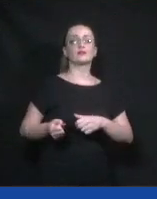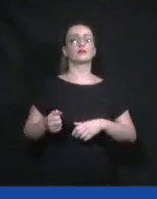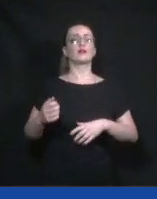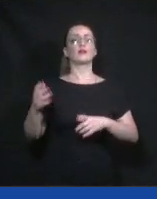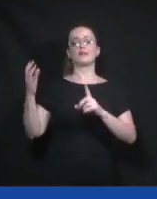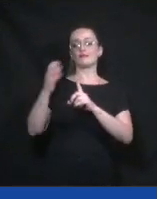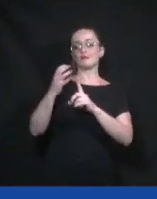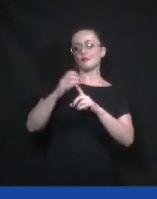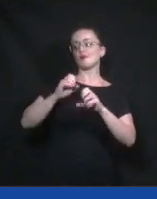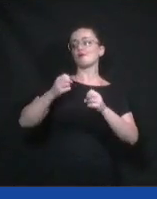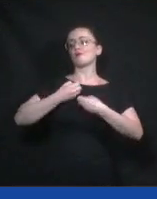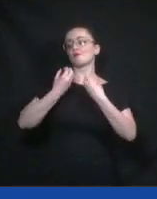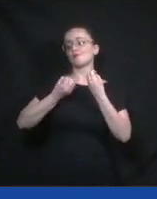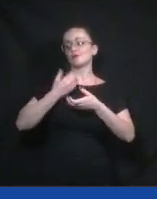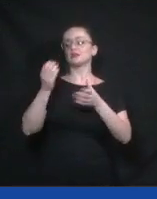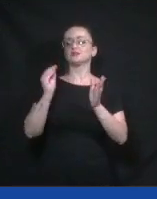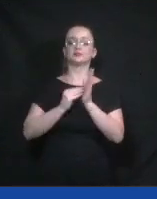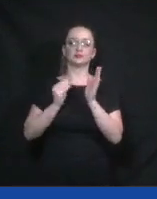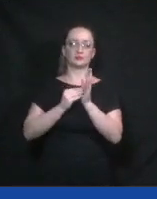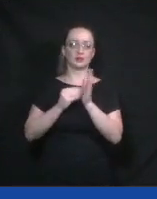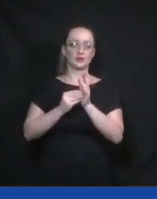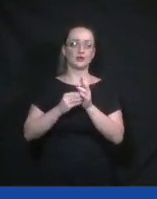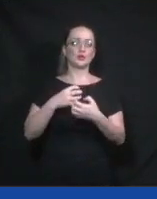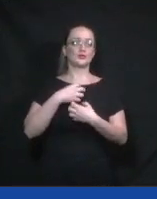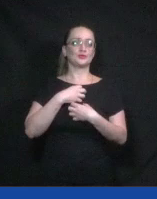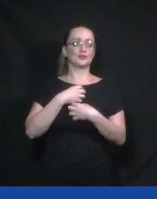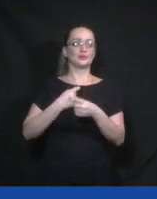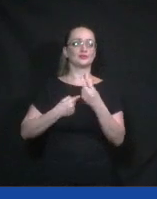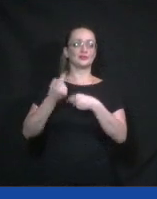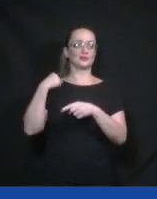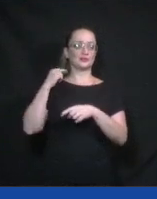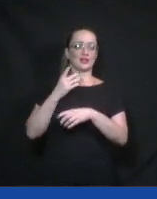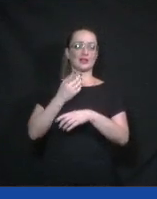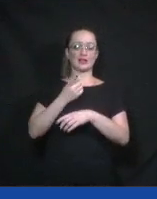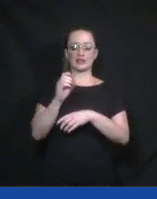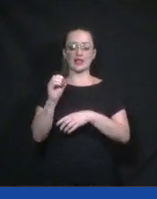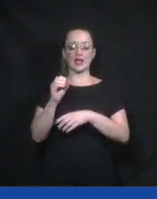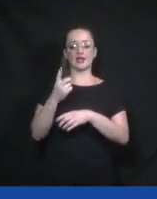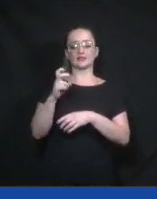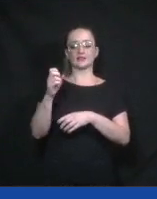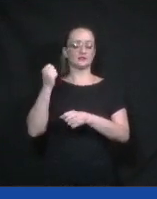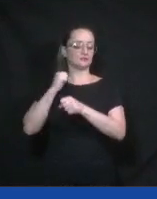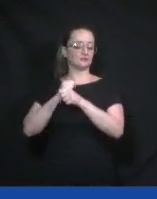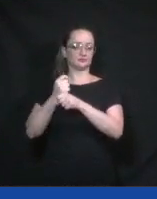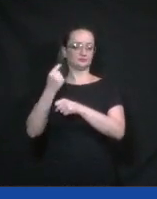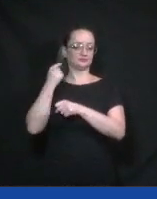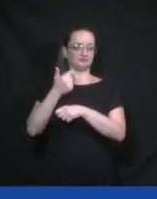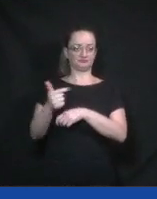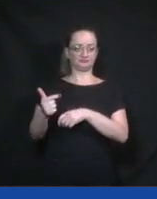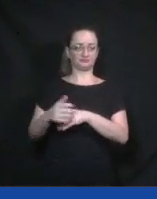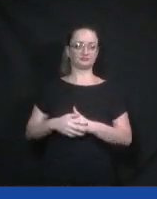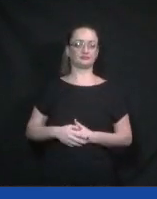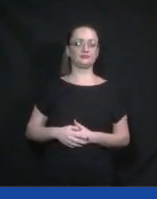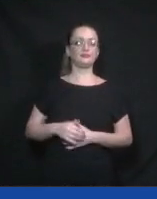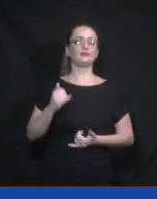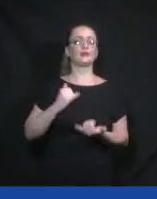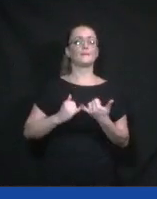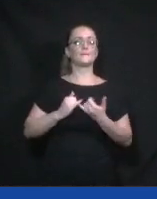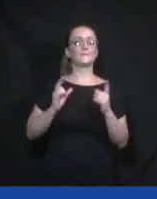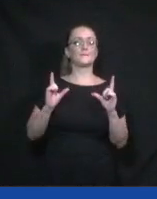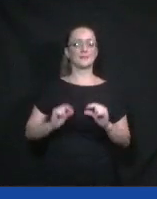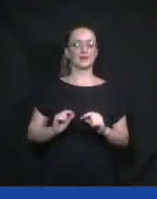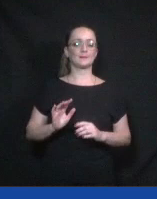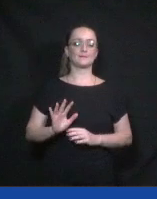desinformação e repres de uma maneira que provavelmente a gente não estava há cerca de dez ou quinze anos que parece Pode parecer pequeno